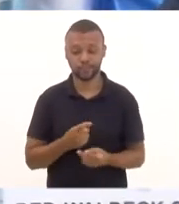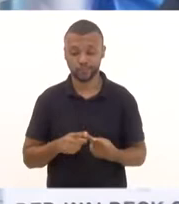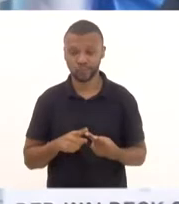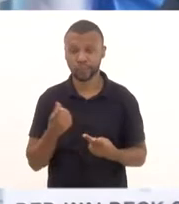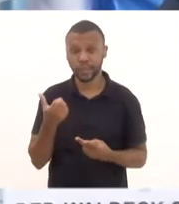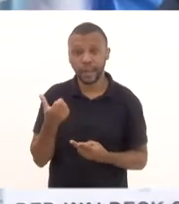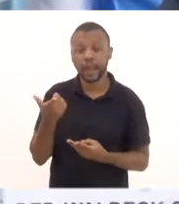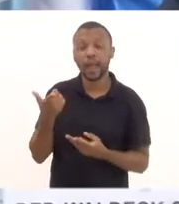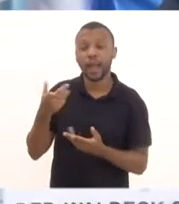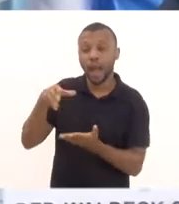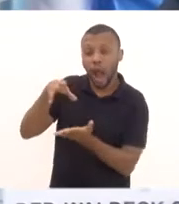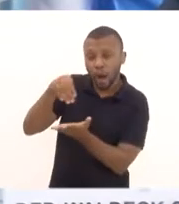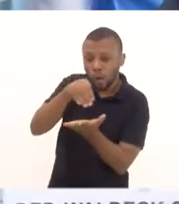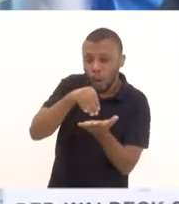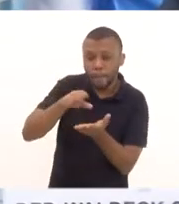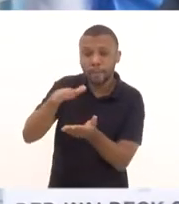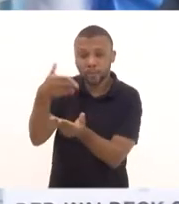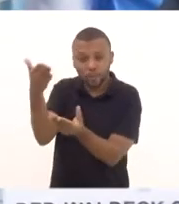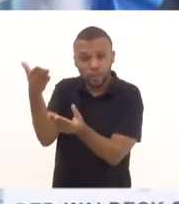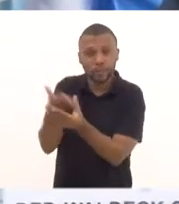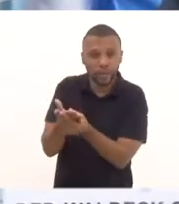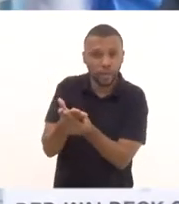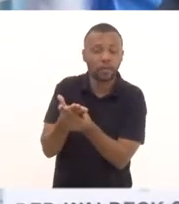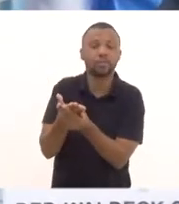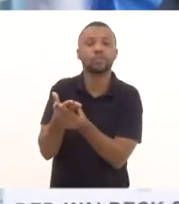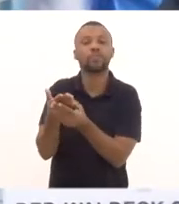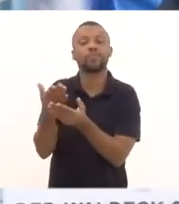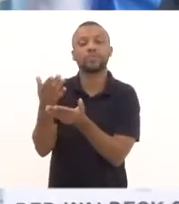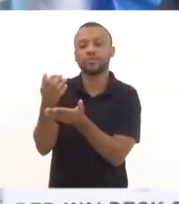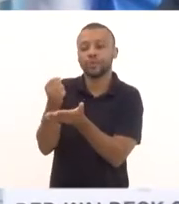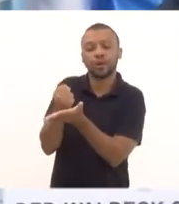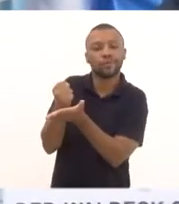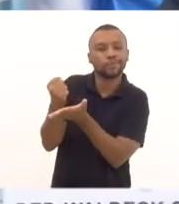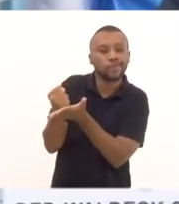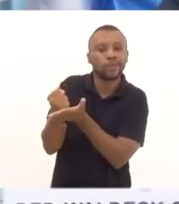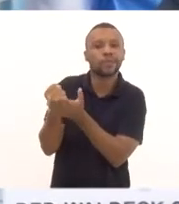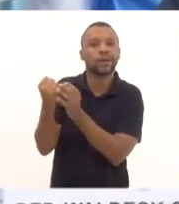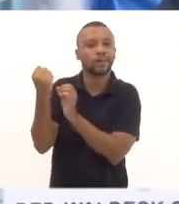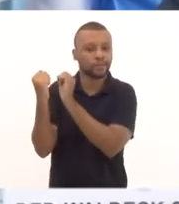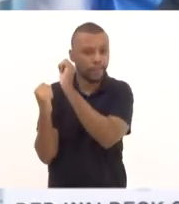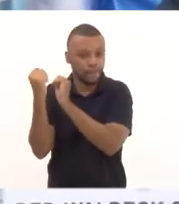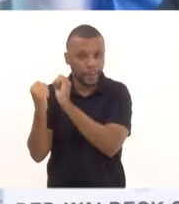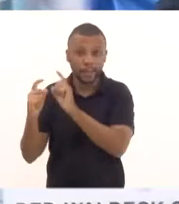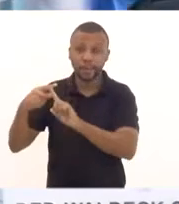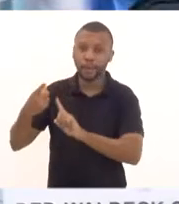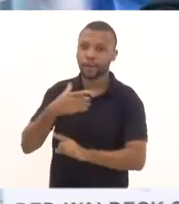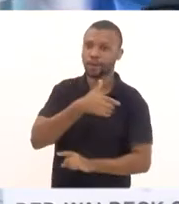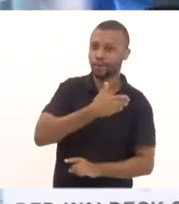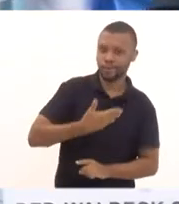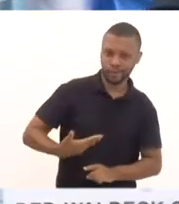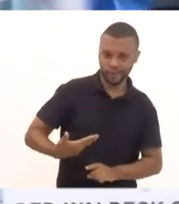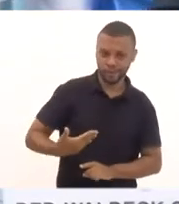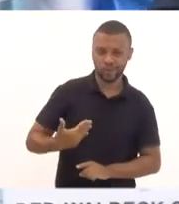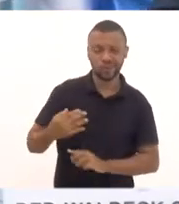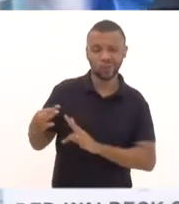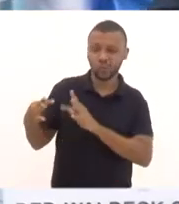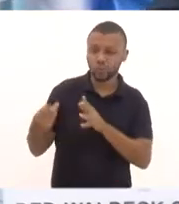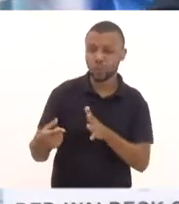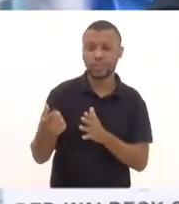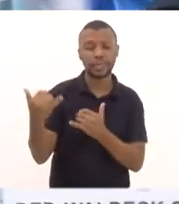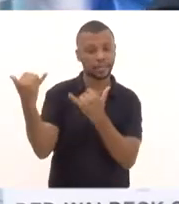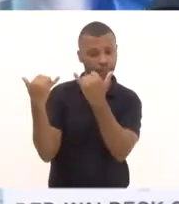cópia integral dos Autos do processo de concessão sistemas e com todos os seus andamentos se